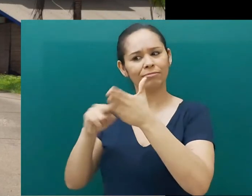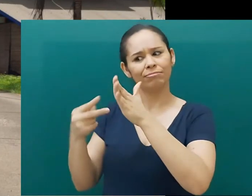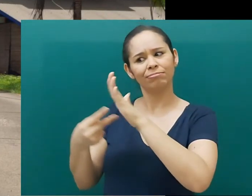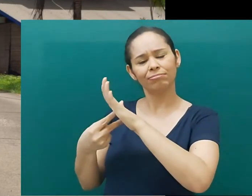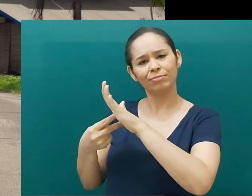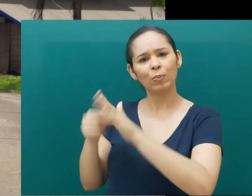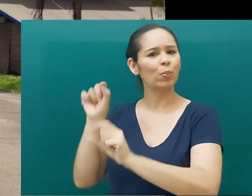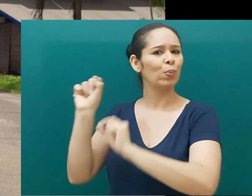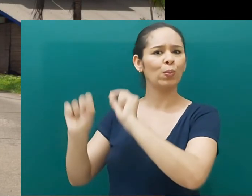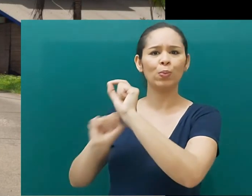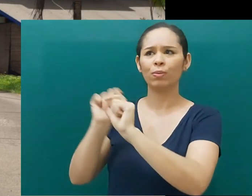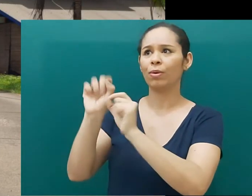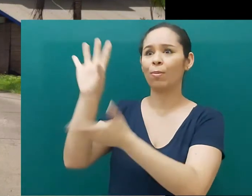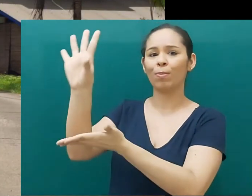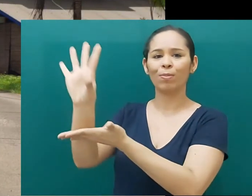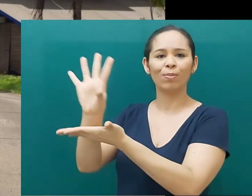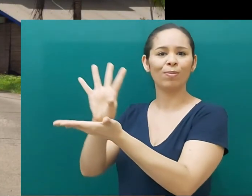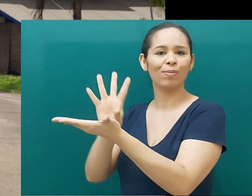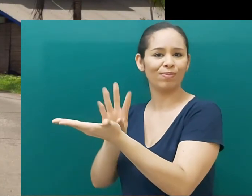assim